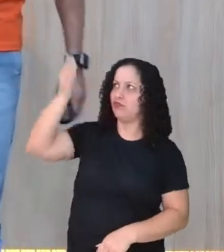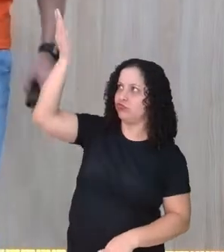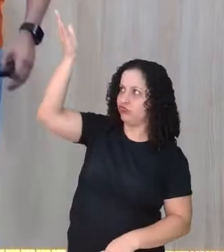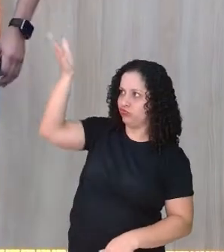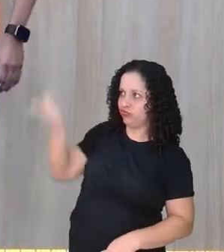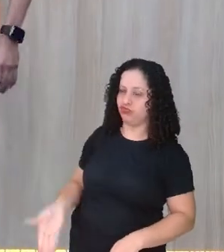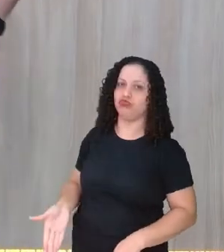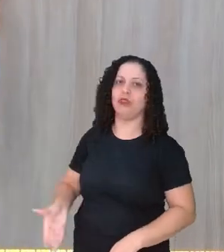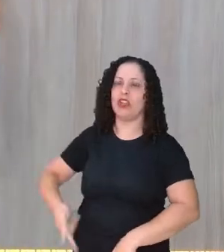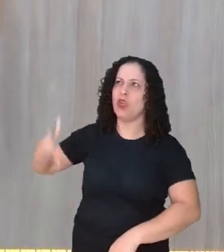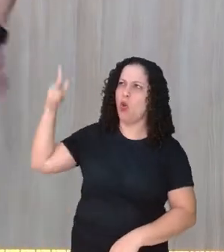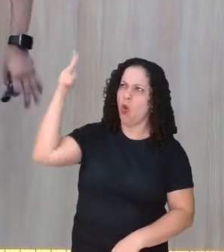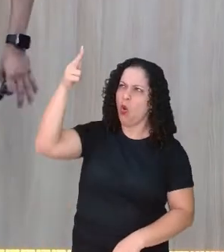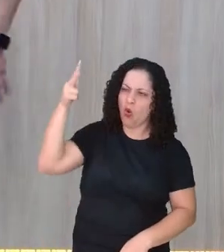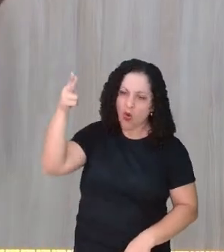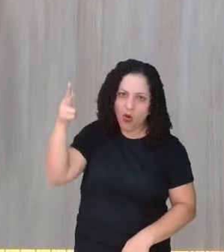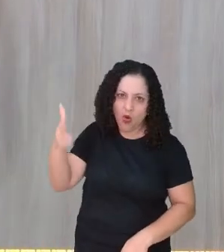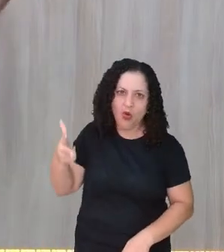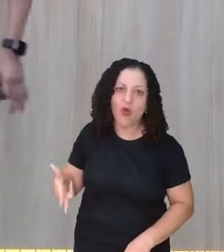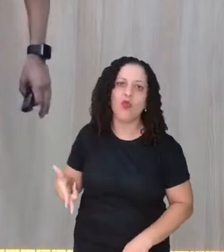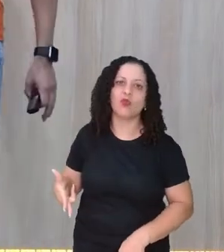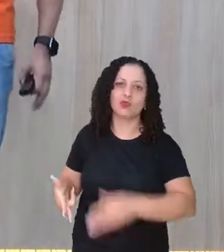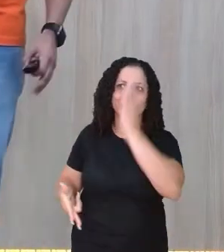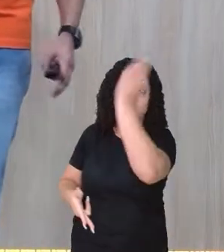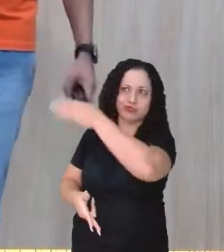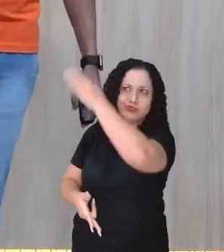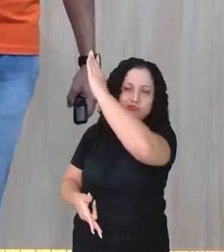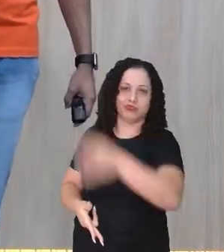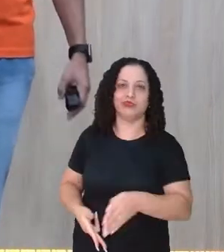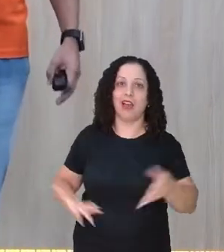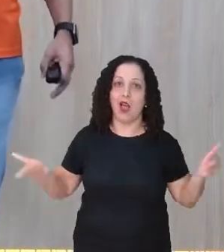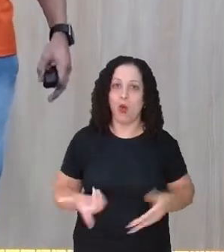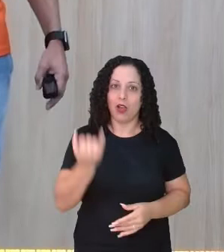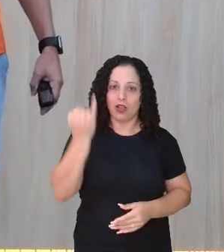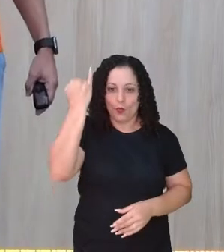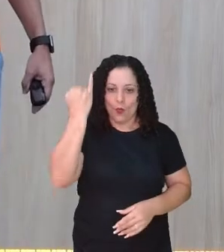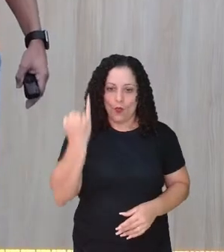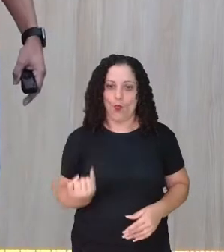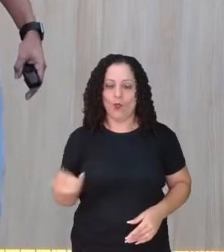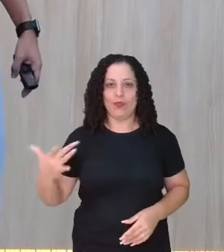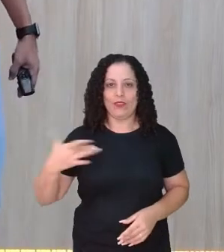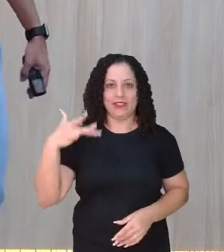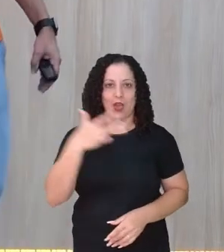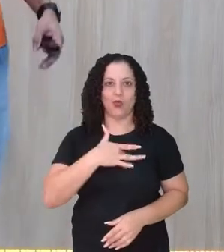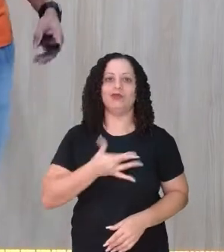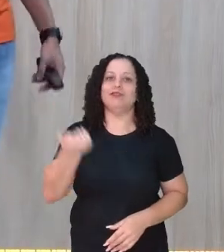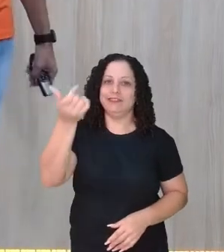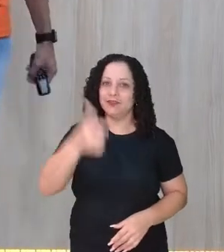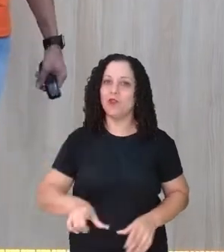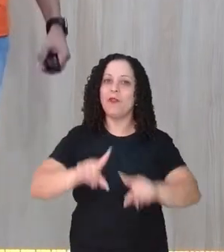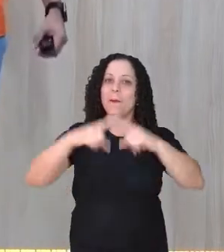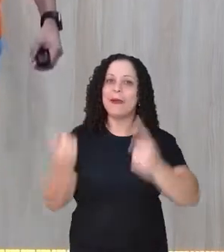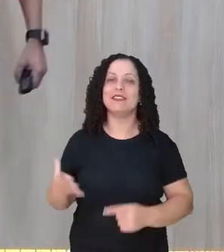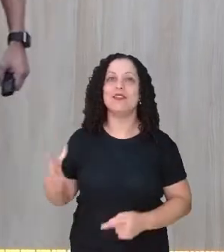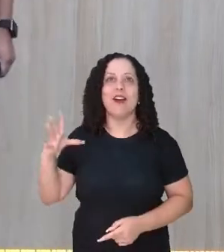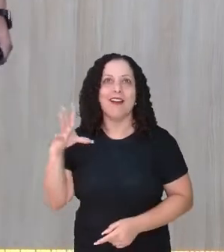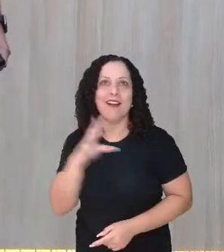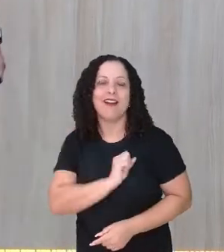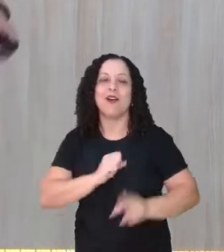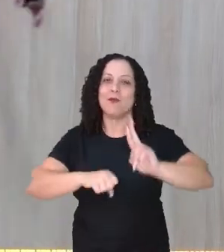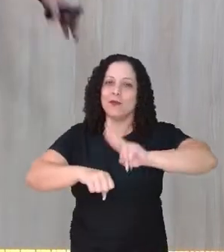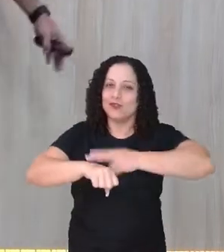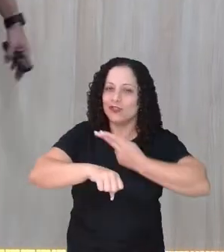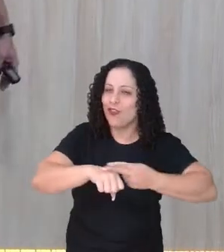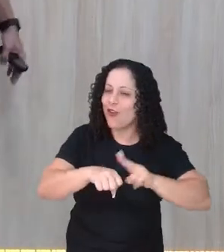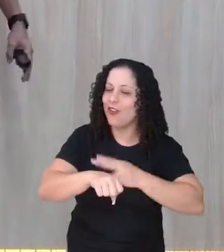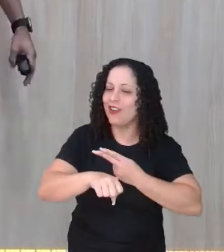a Deus recuperei aí a minha saúde, tá bom? Mas eu adoro um chocolate, Celi. Você prefere